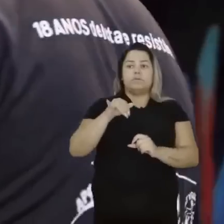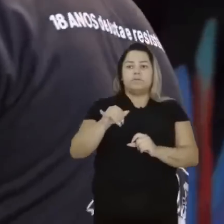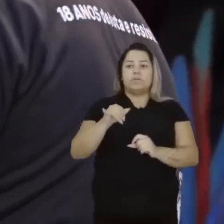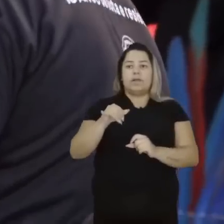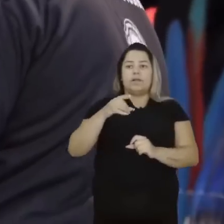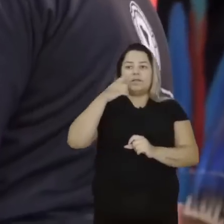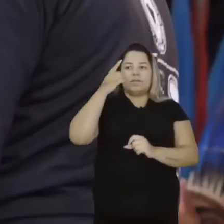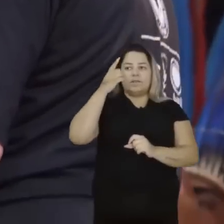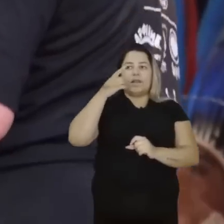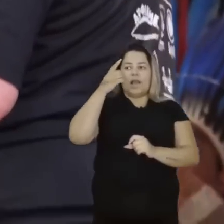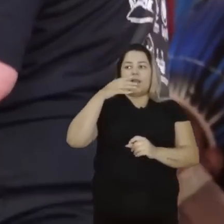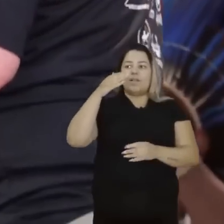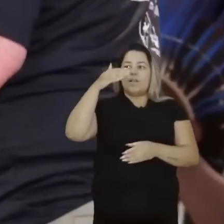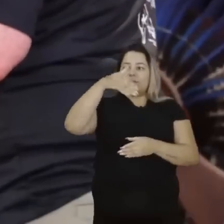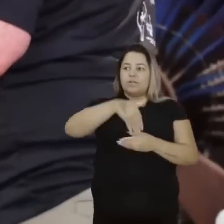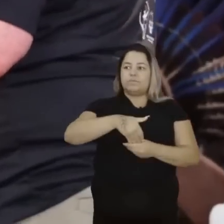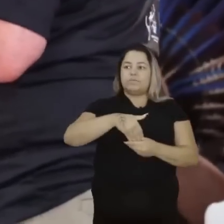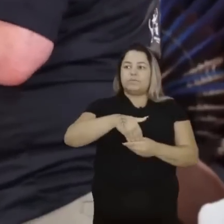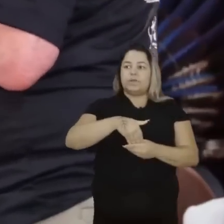deputada.